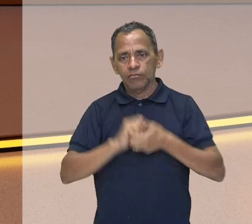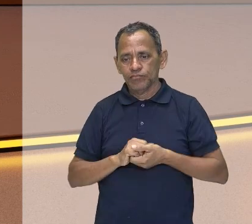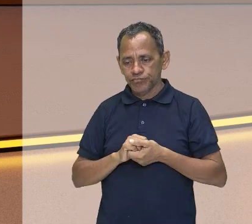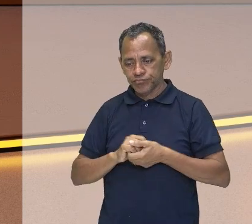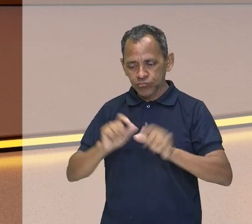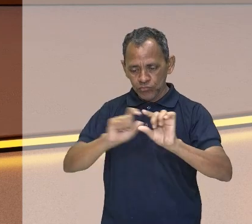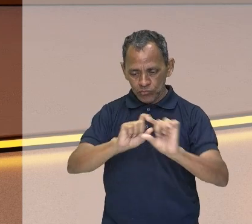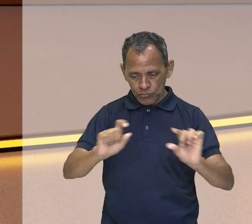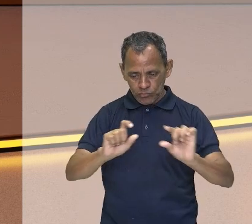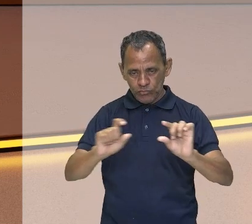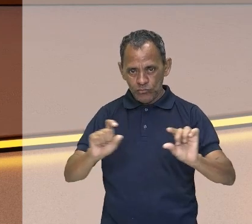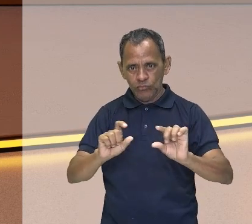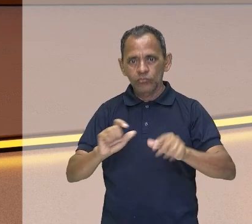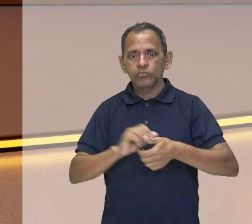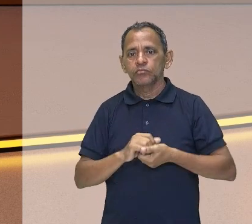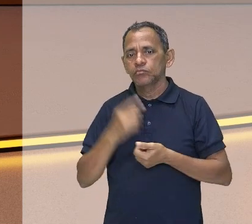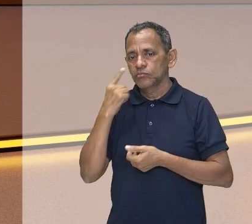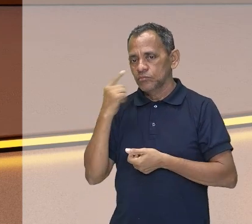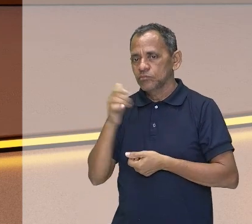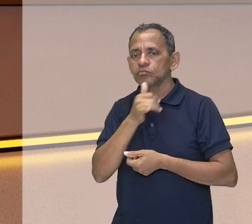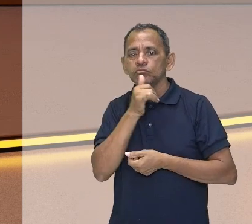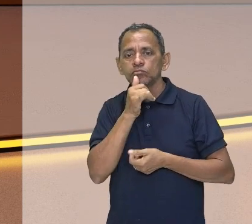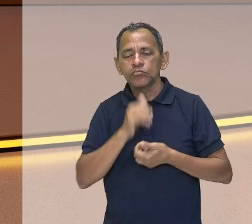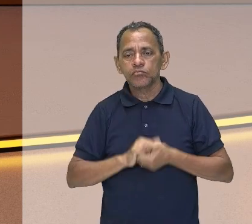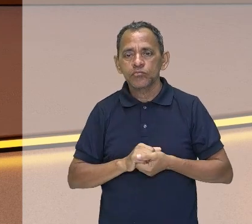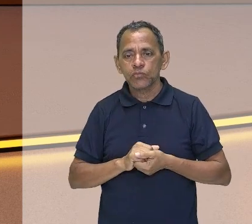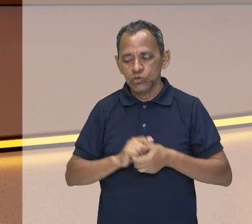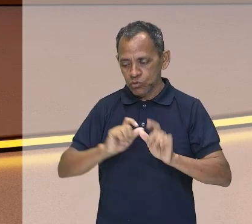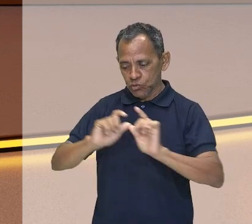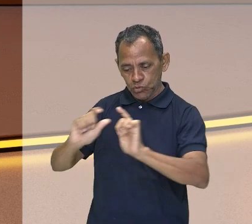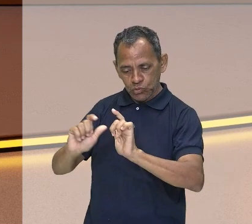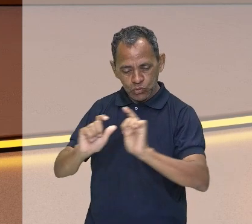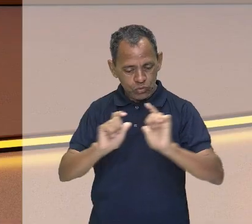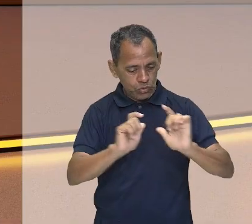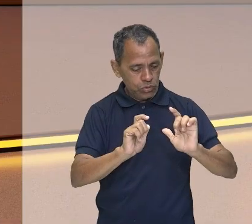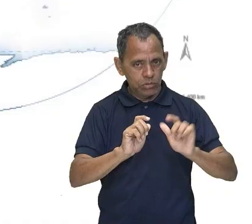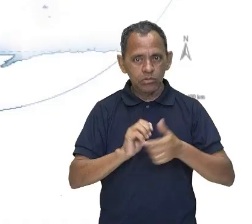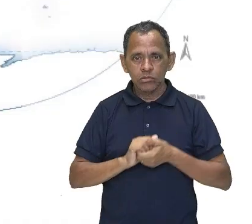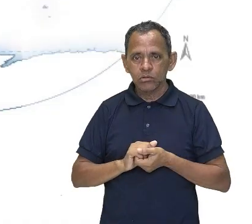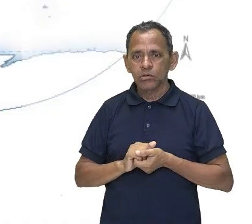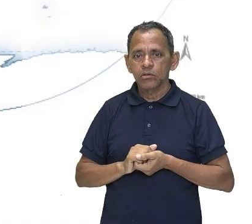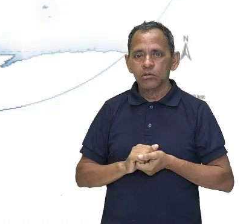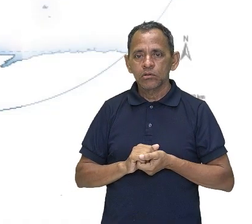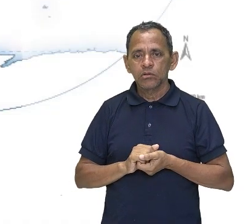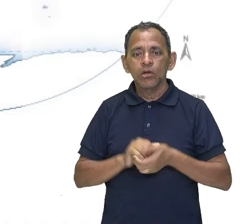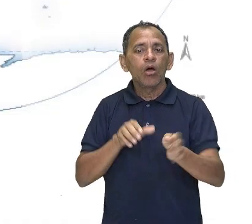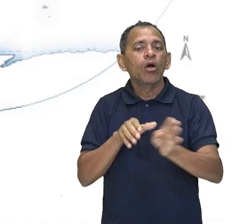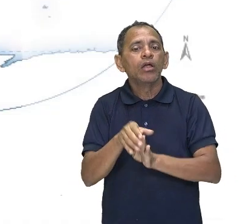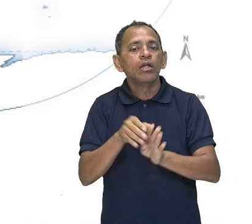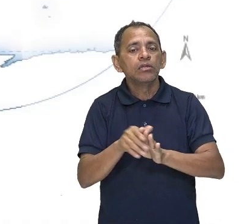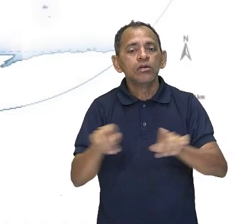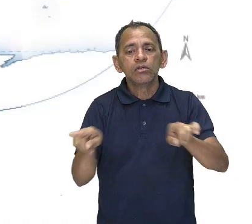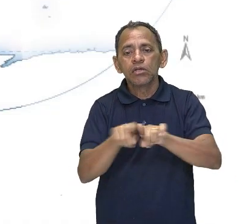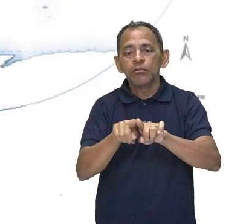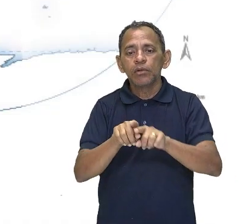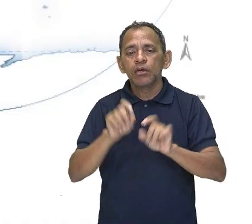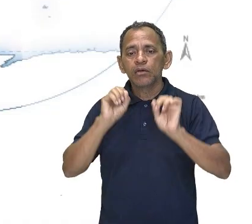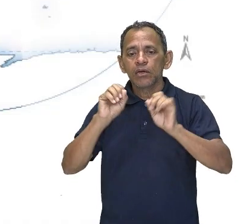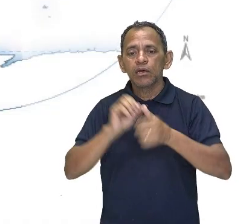centralizada, como é o caso desta aqui, ou no canto direito ou esquerdo do mapa. Chegamos à orientação e a gente vai verificar o que é essa